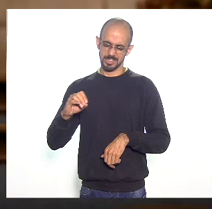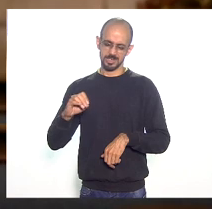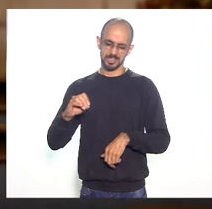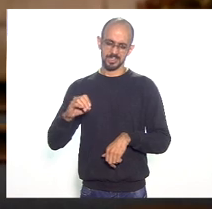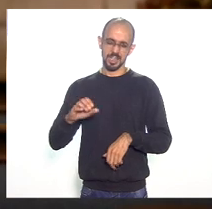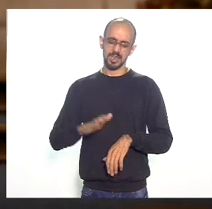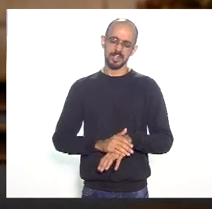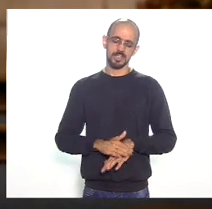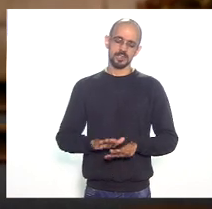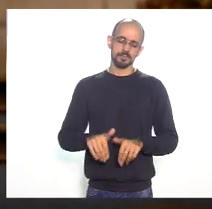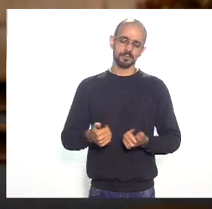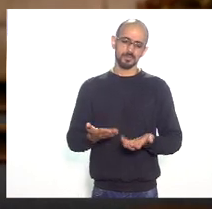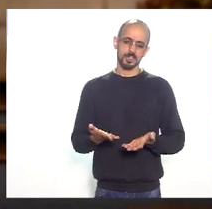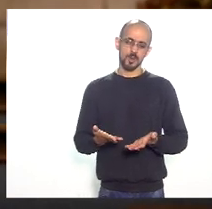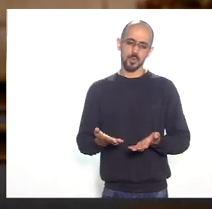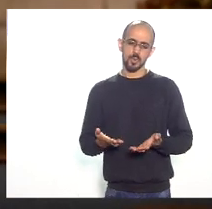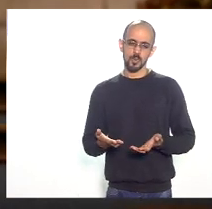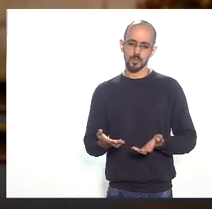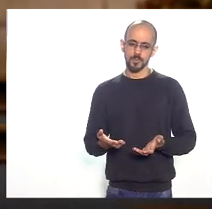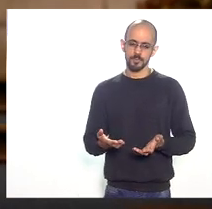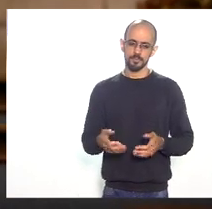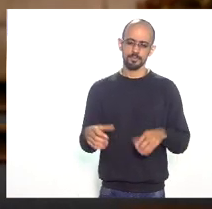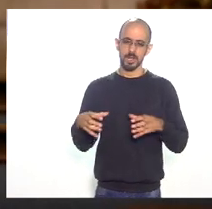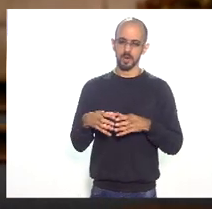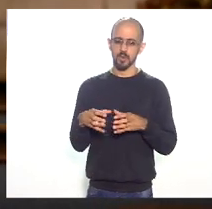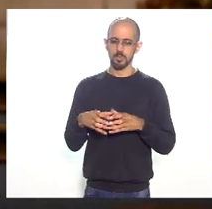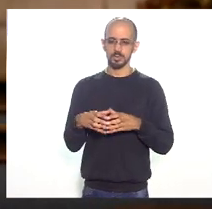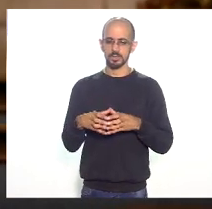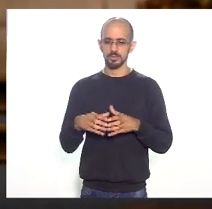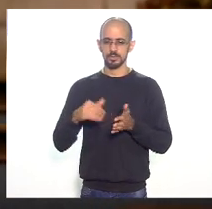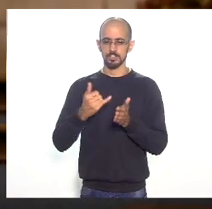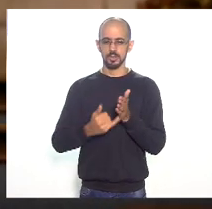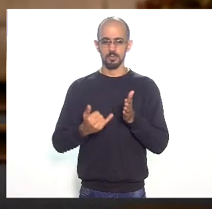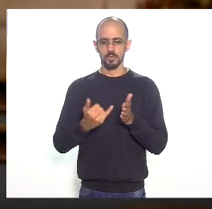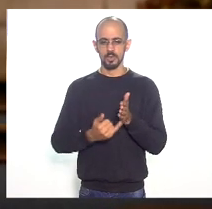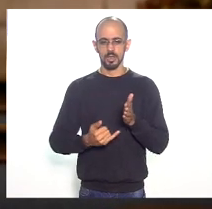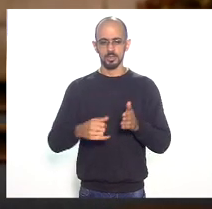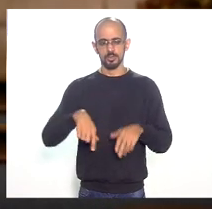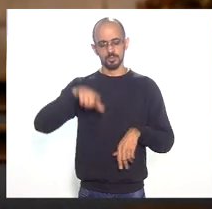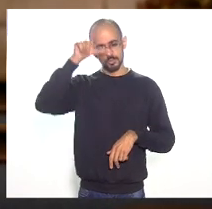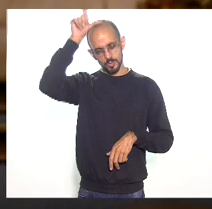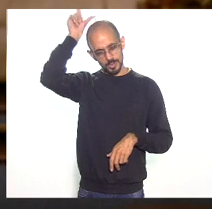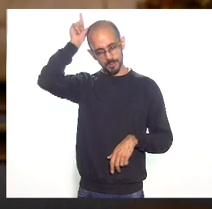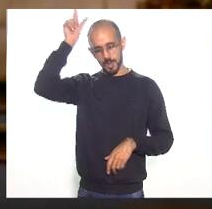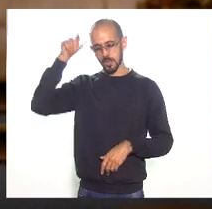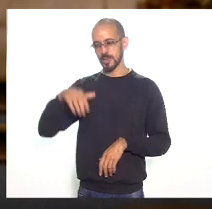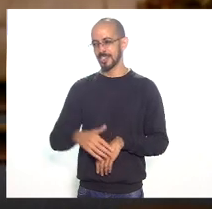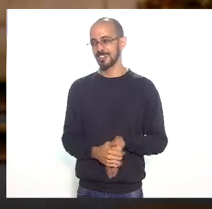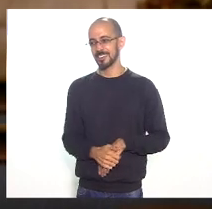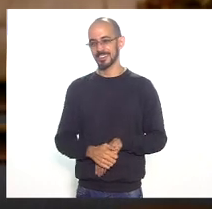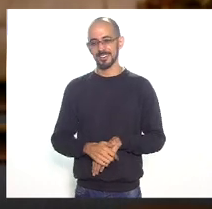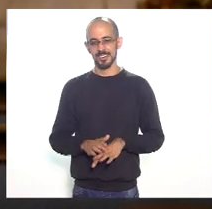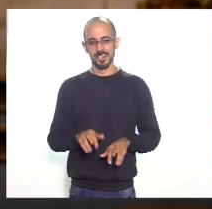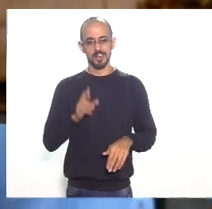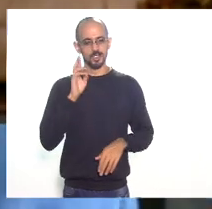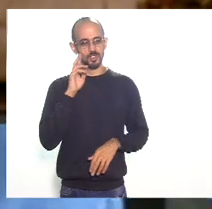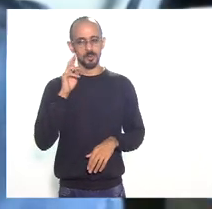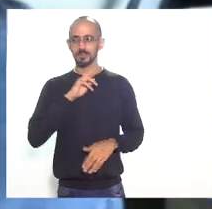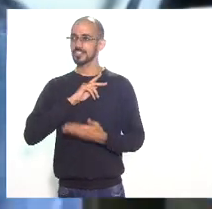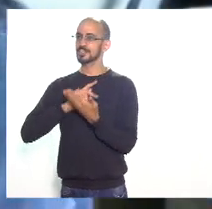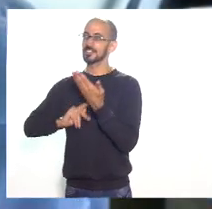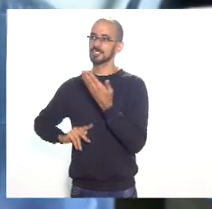de tributação, deputado Luiz Paulo. Sr. Presidente,